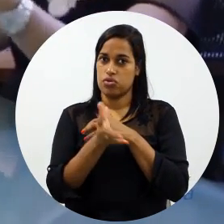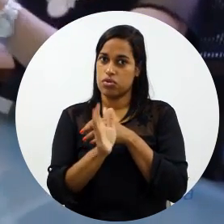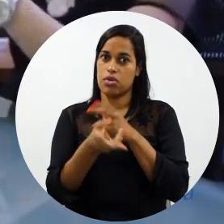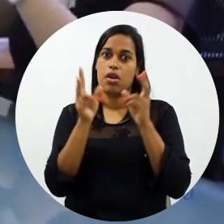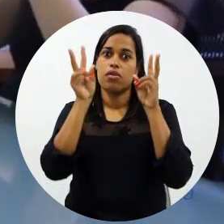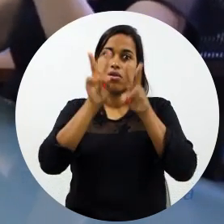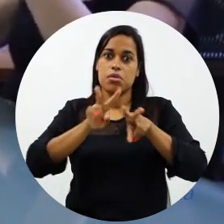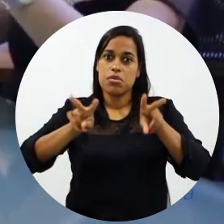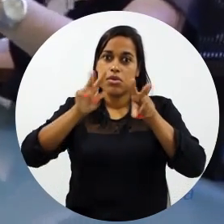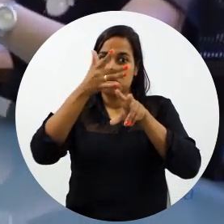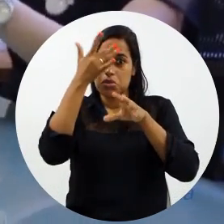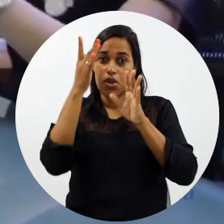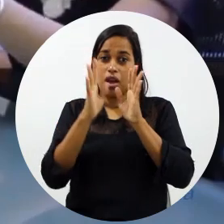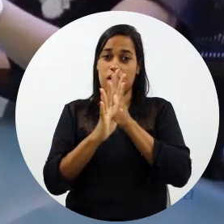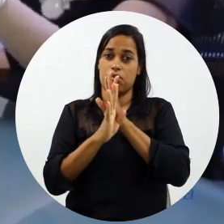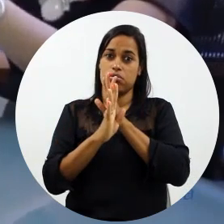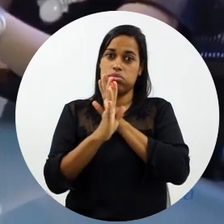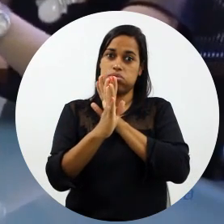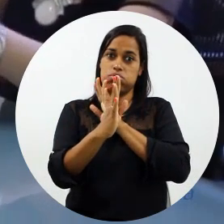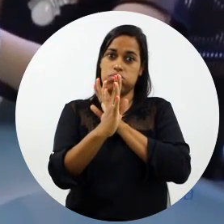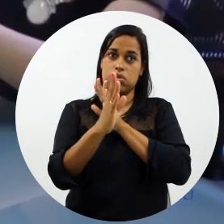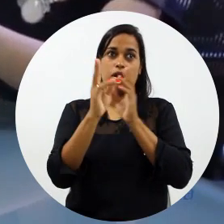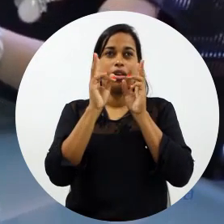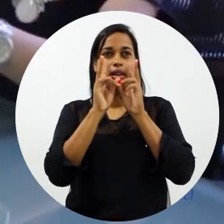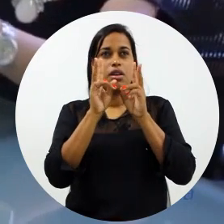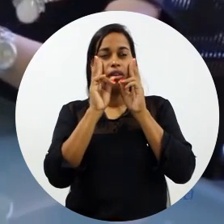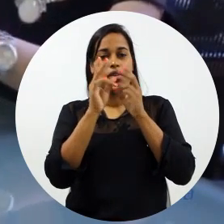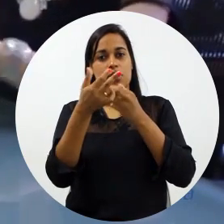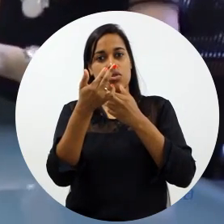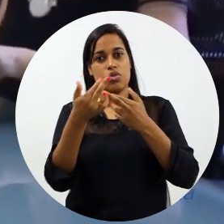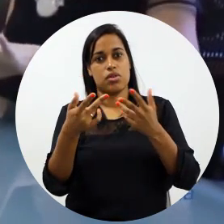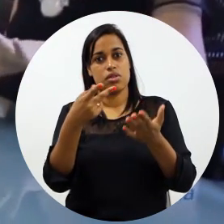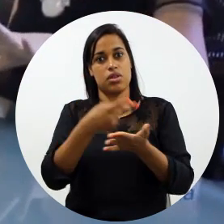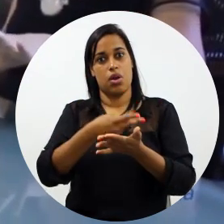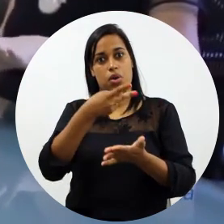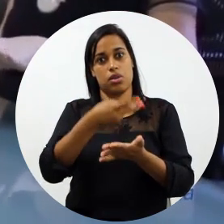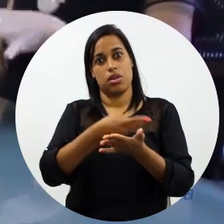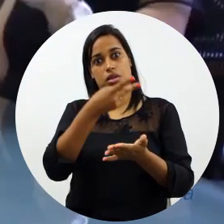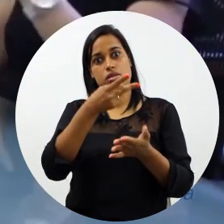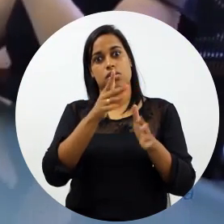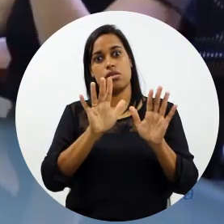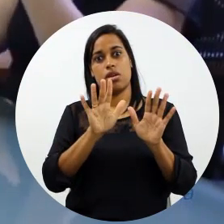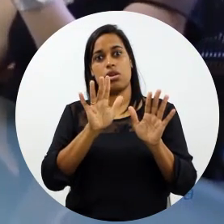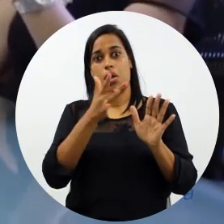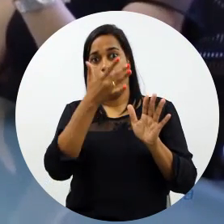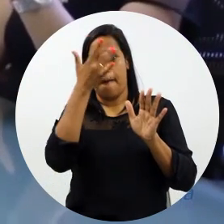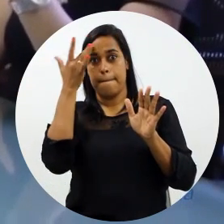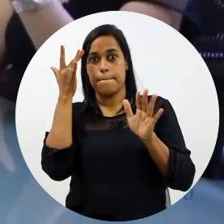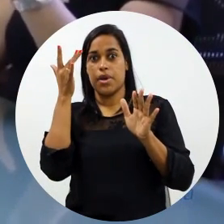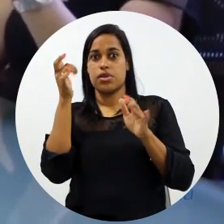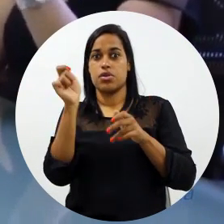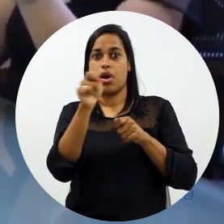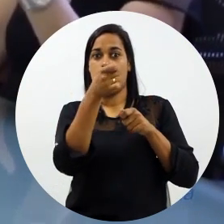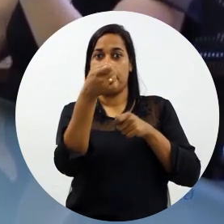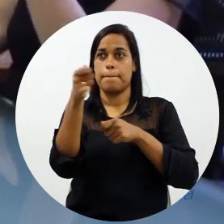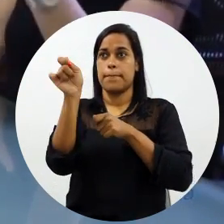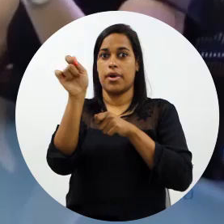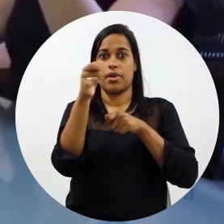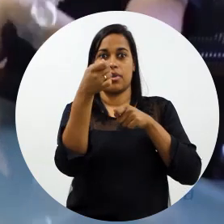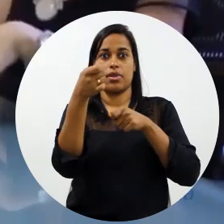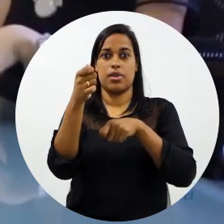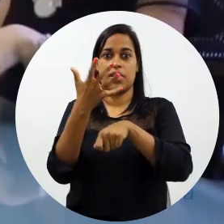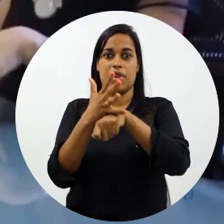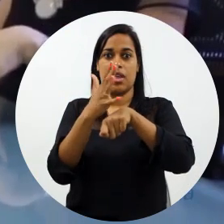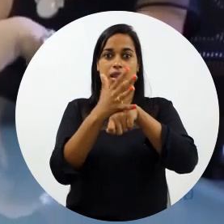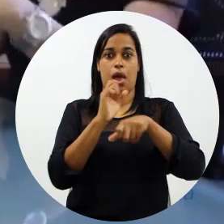víamos as pessoas nas filas, e a gente já estava vendo as coisas acontecerem. Daqui a pouco passa uma pessoa com a bandeira do